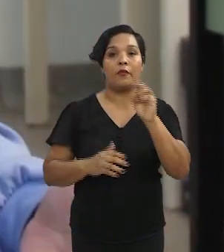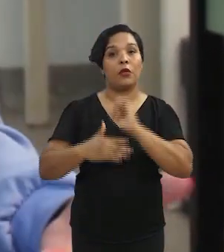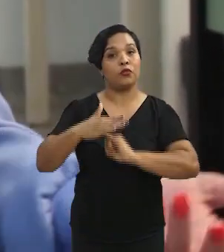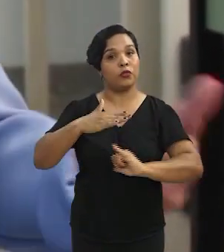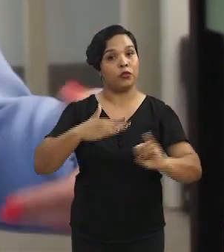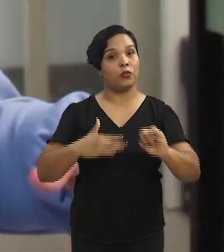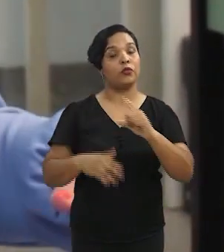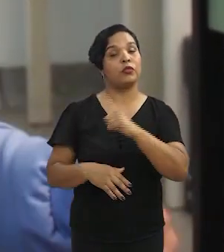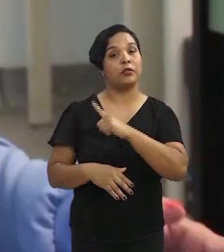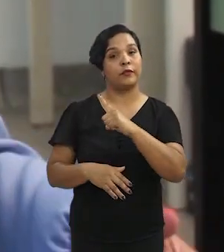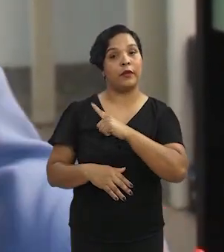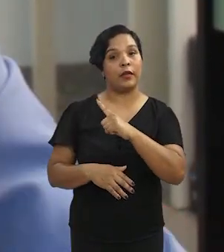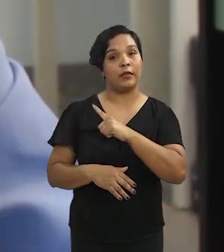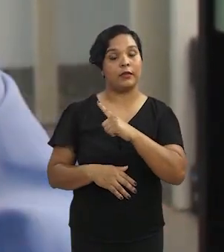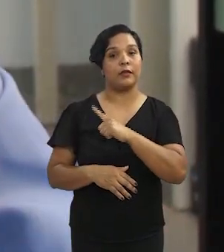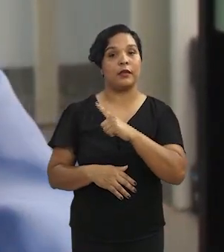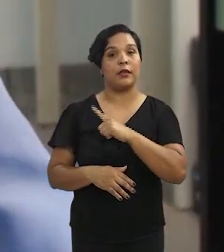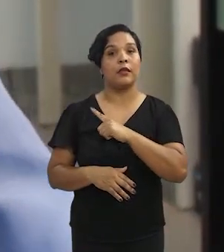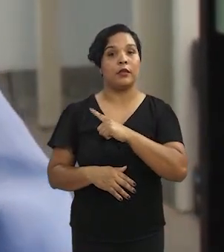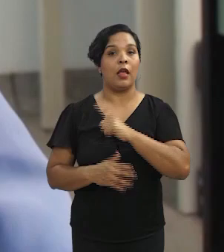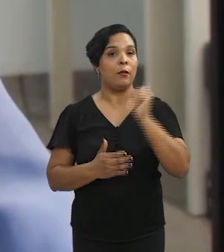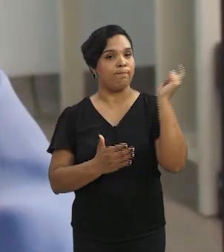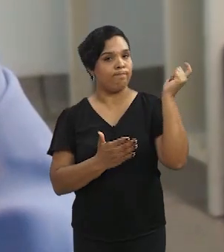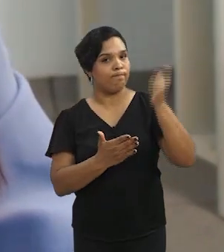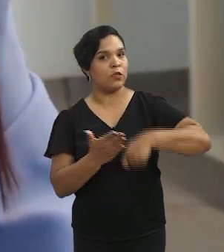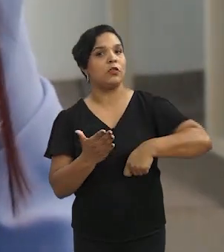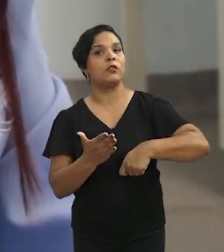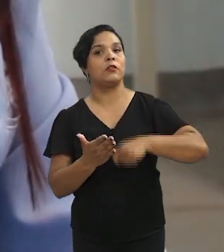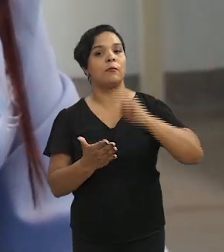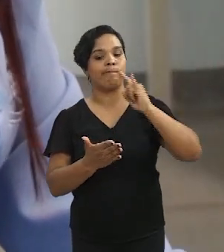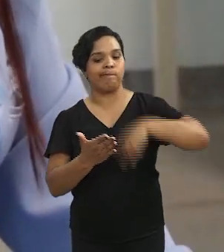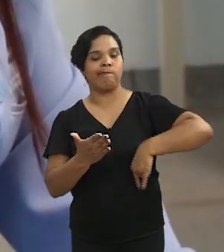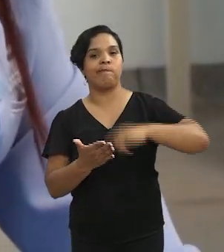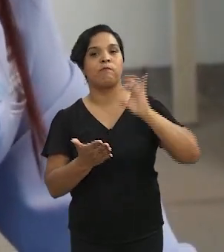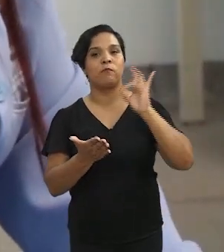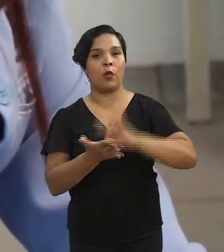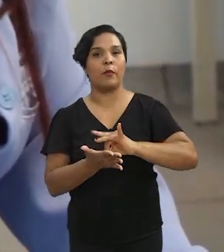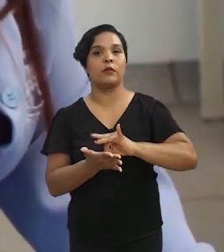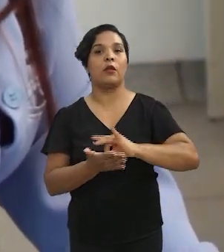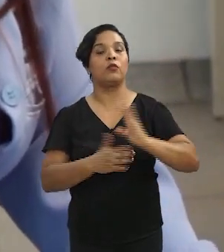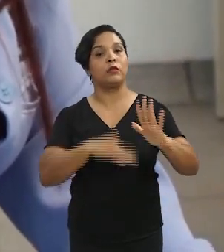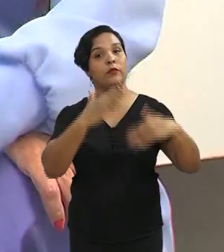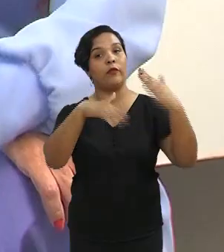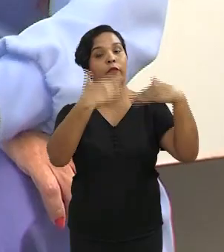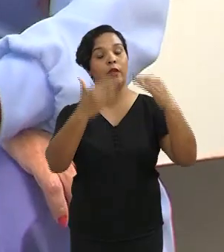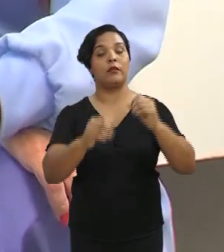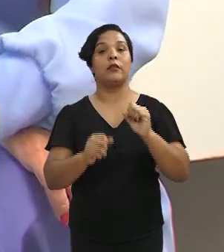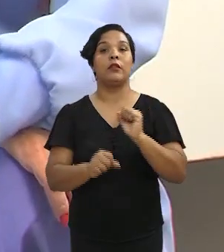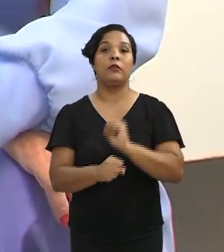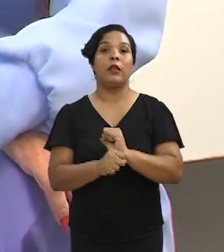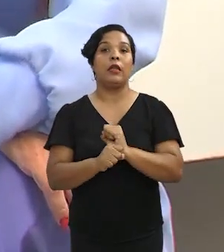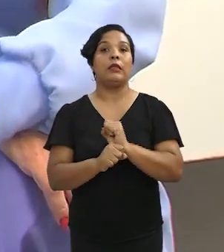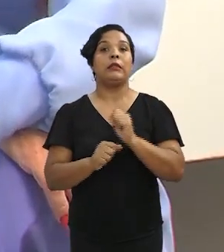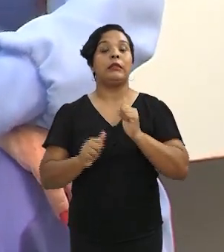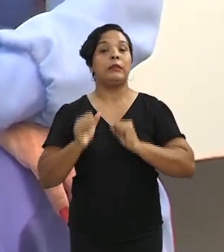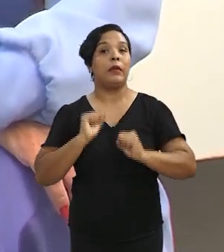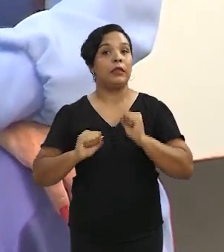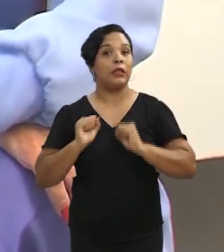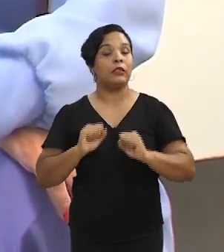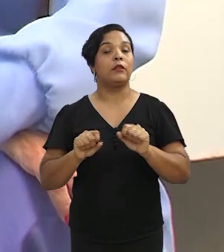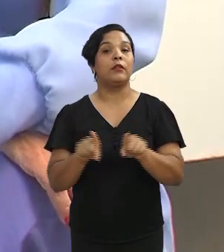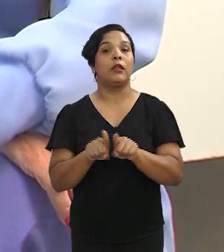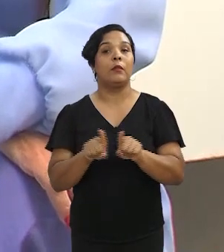que o Instituto tivesse, né, esse registro já do que a gente vem desenvolvendo. Tem expectativa de